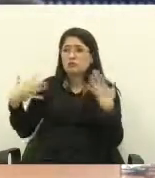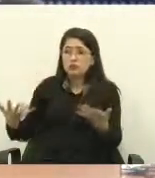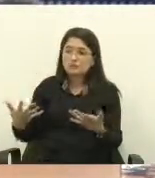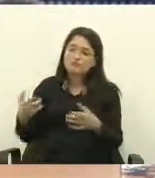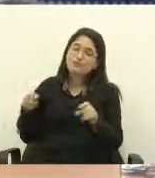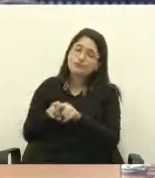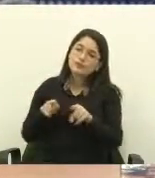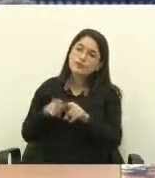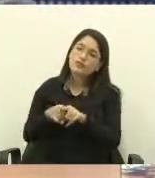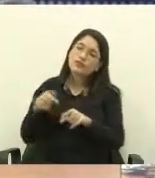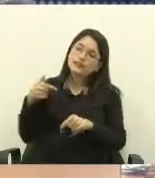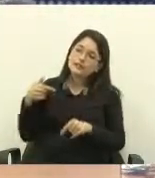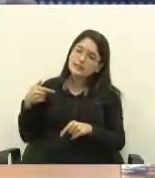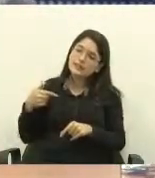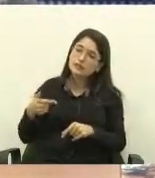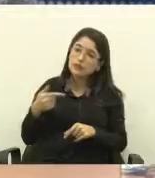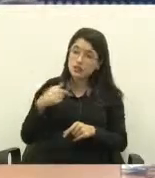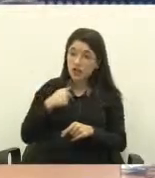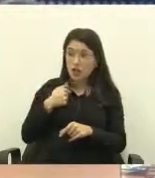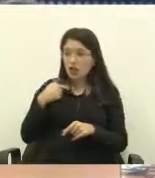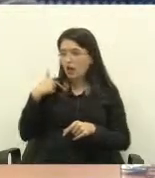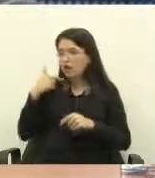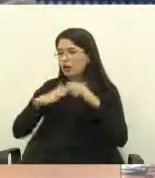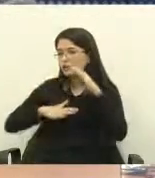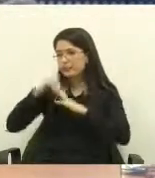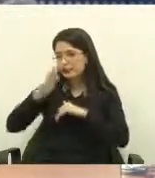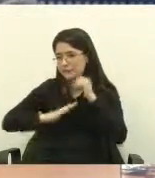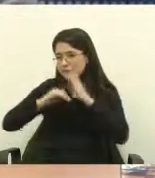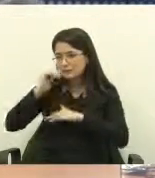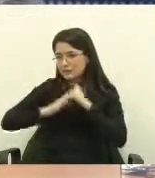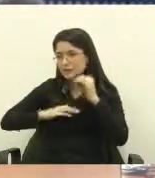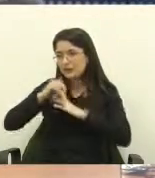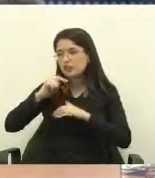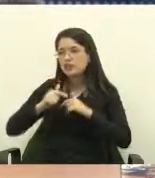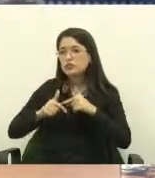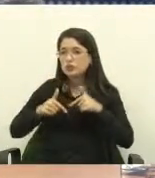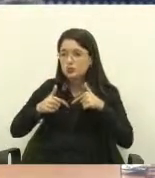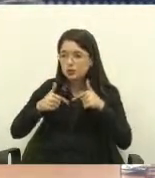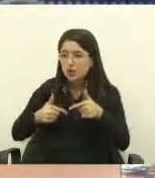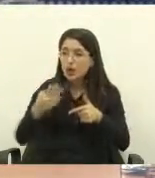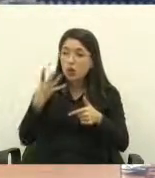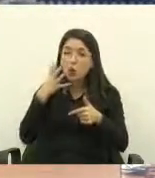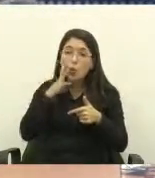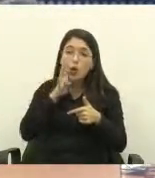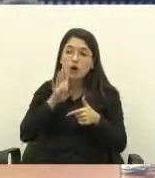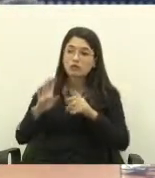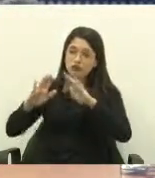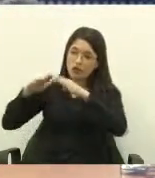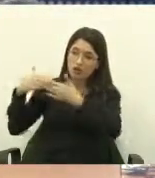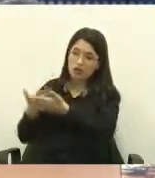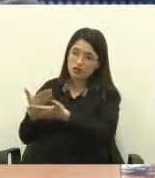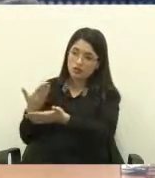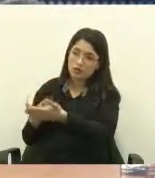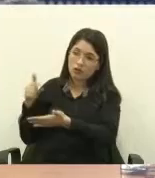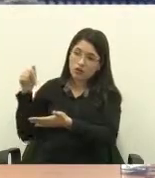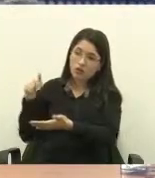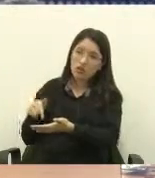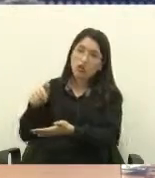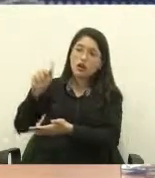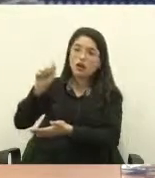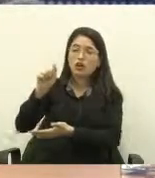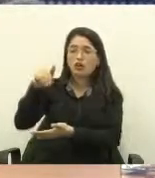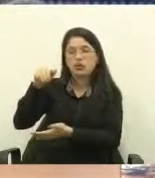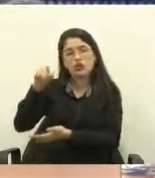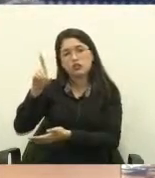nós fizemos uma atividade de 4 dias dentro do Adamastor, onde nós tornamos o Adamastor um complexo de